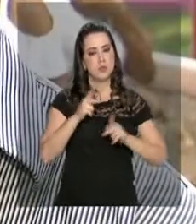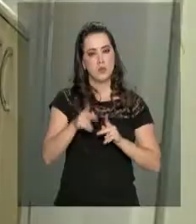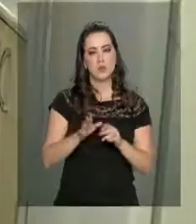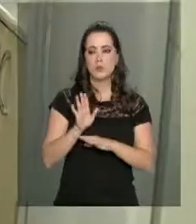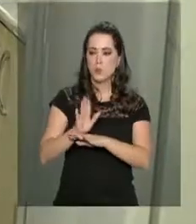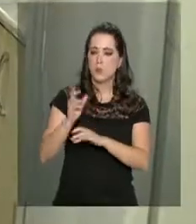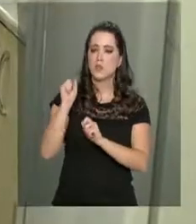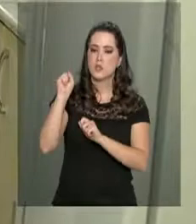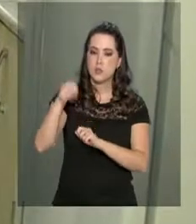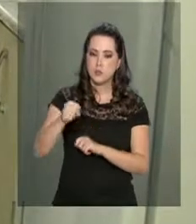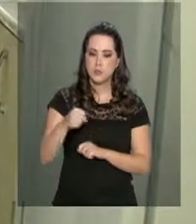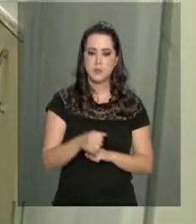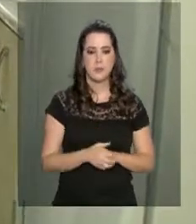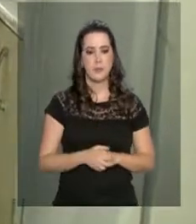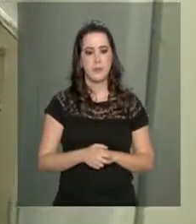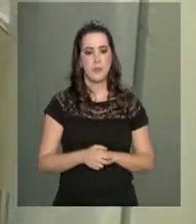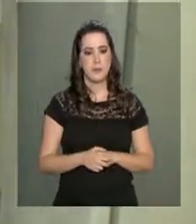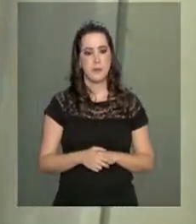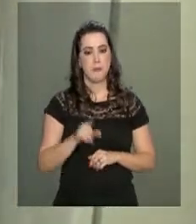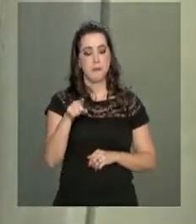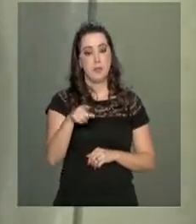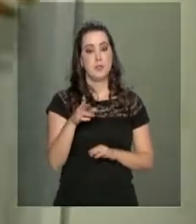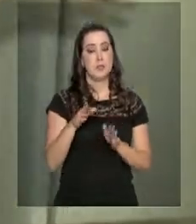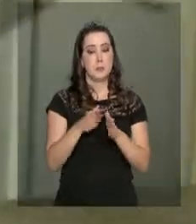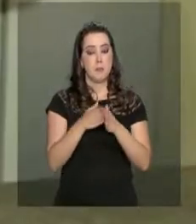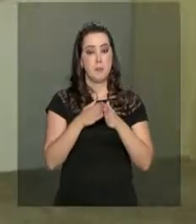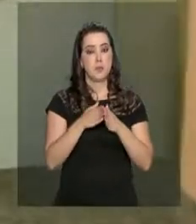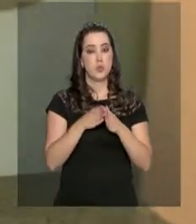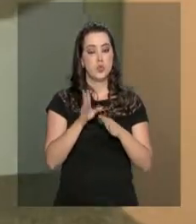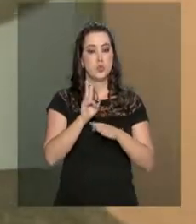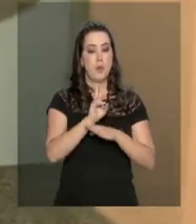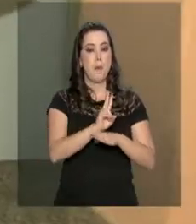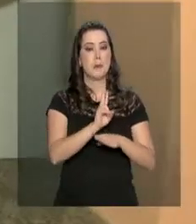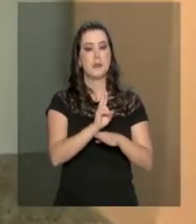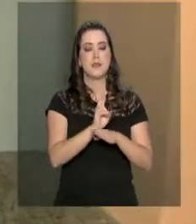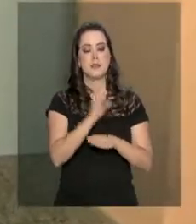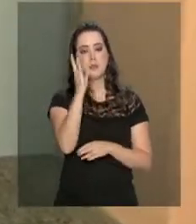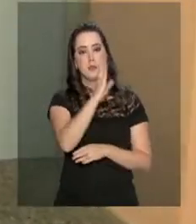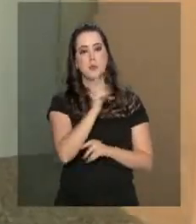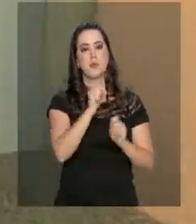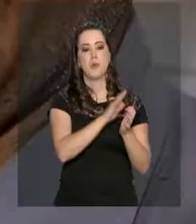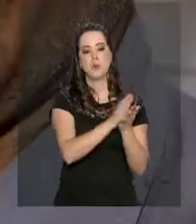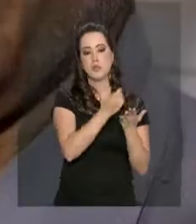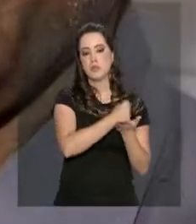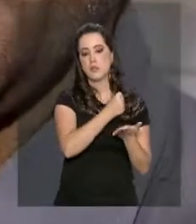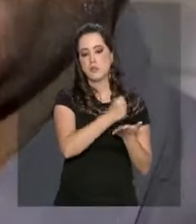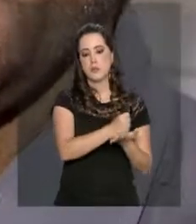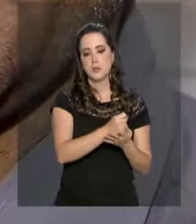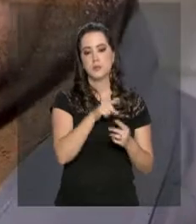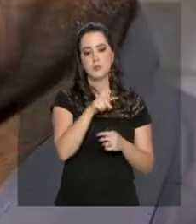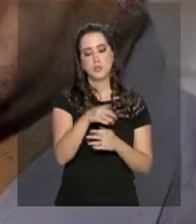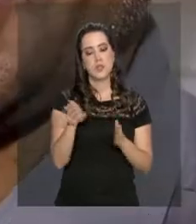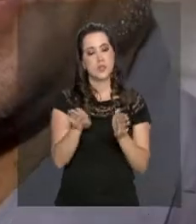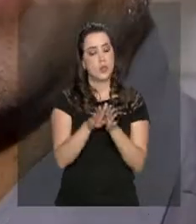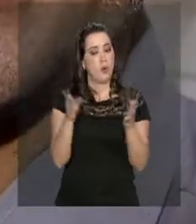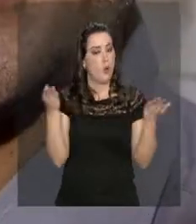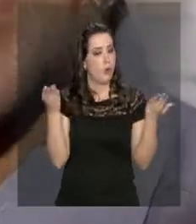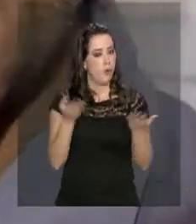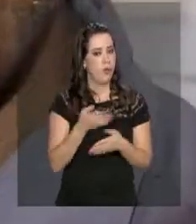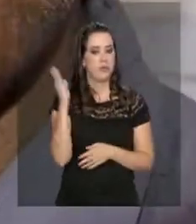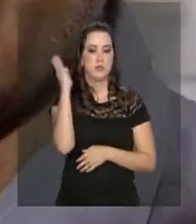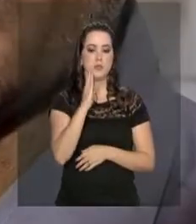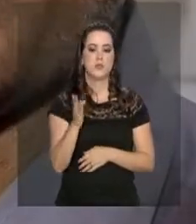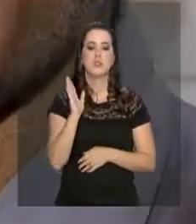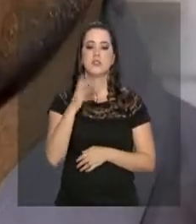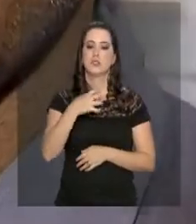solidário ronald natal que pediram refúgio ao governo brasileiro e já podem tirar a carteira de trabalho recém chegados ao brasil